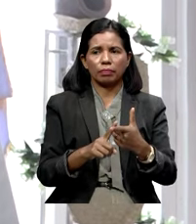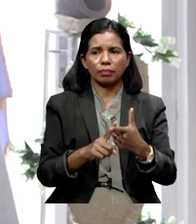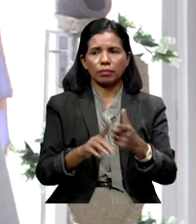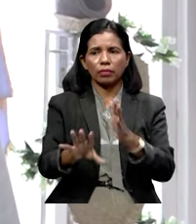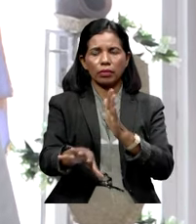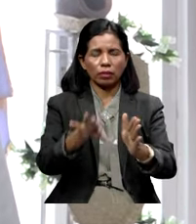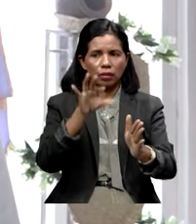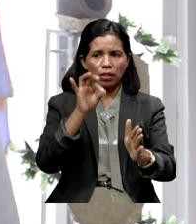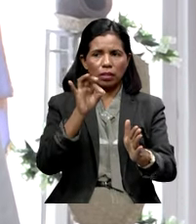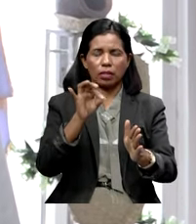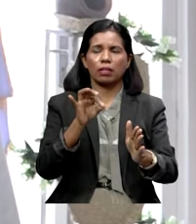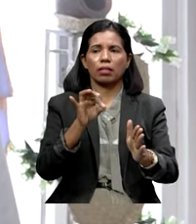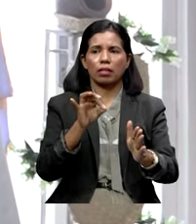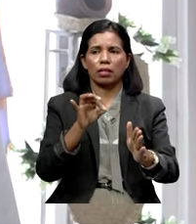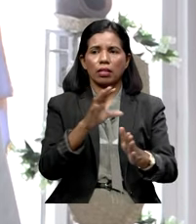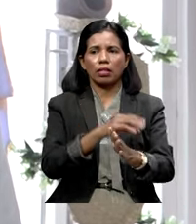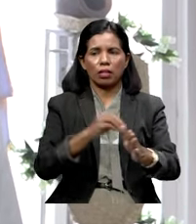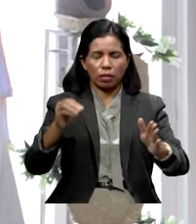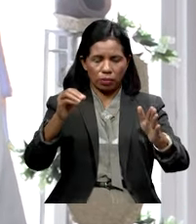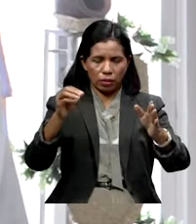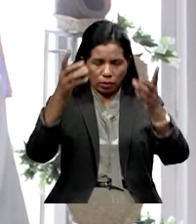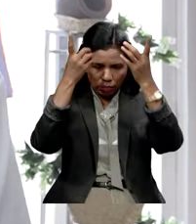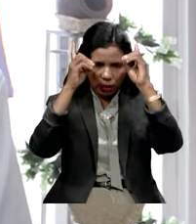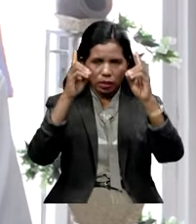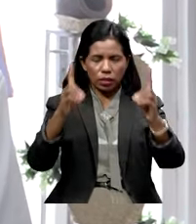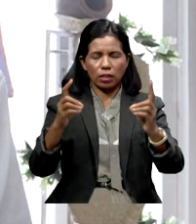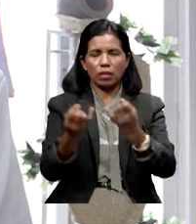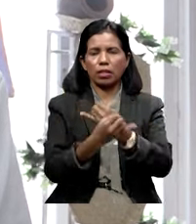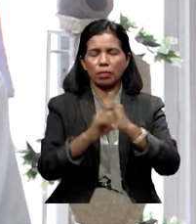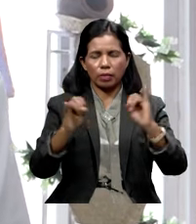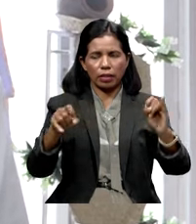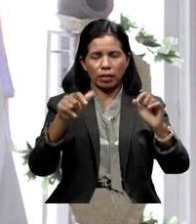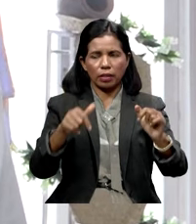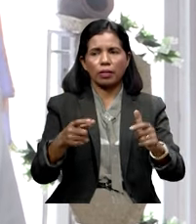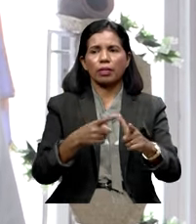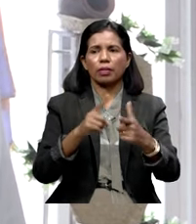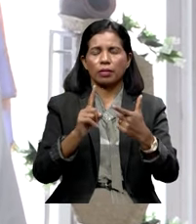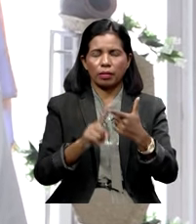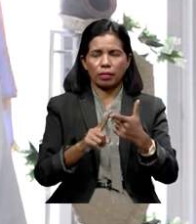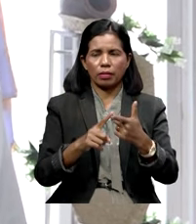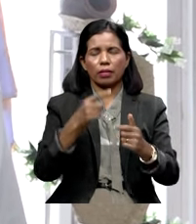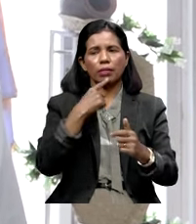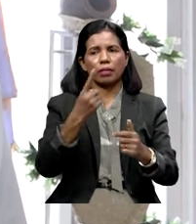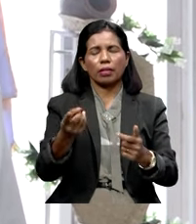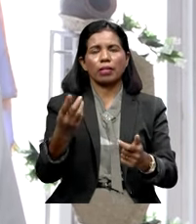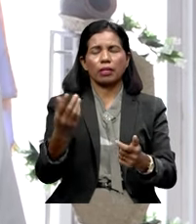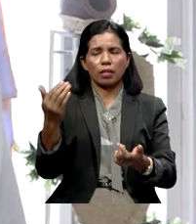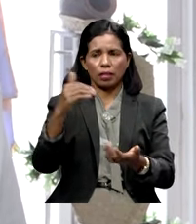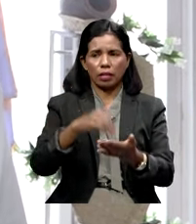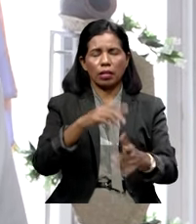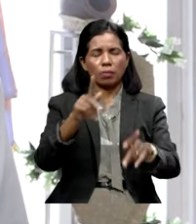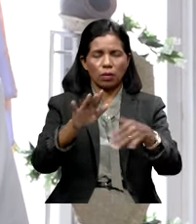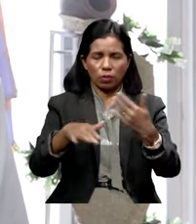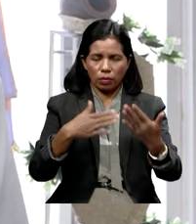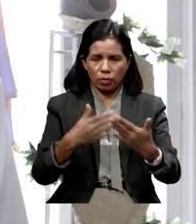Hili, para a autodeterminação. Segundo, a Dehantan, o povo